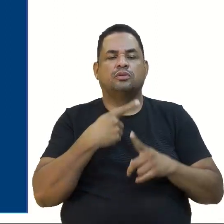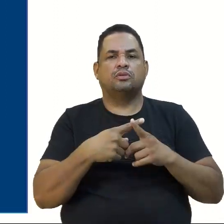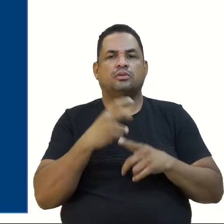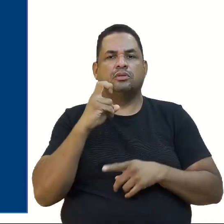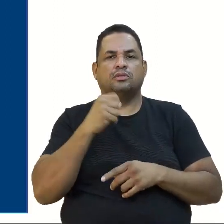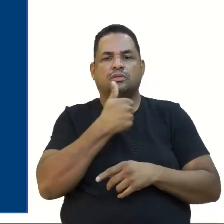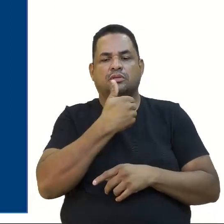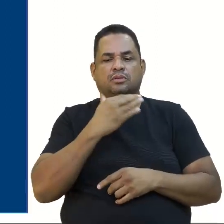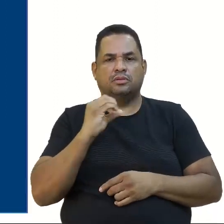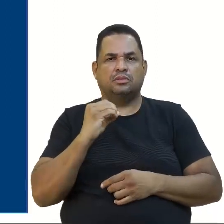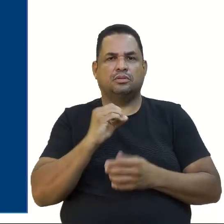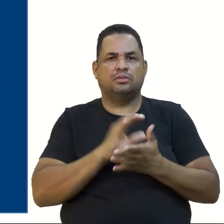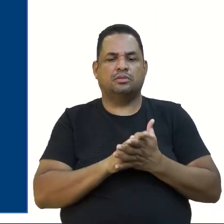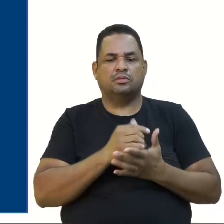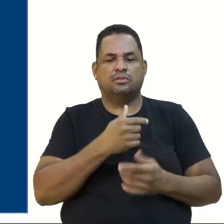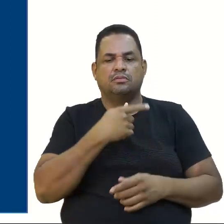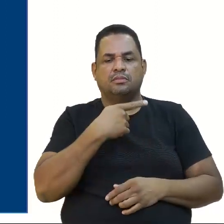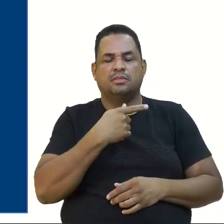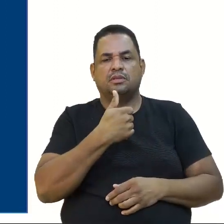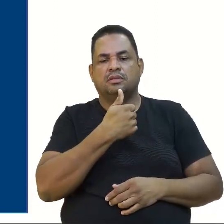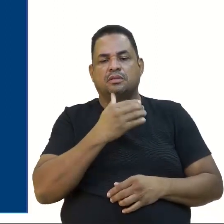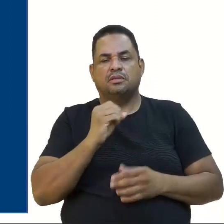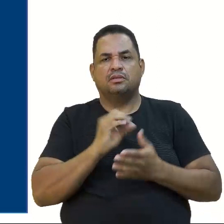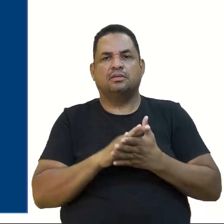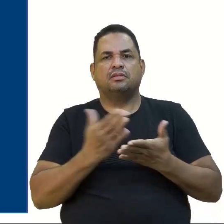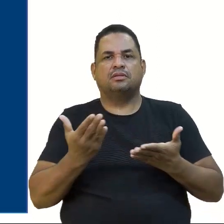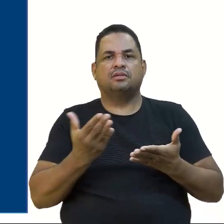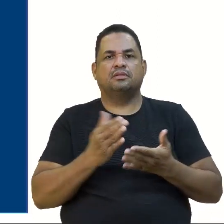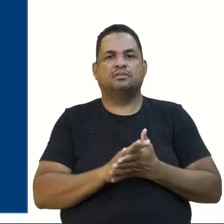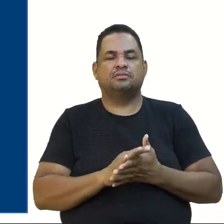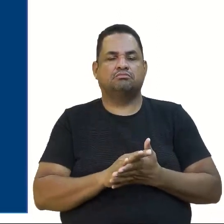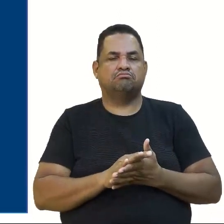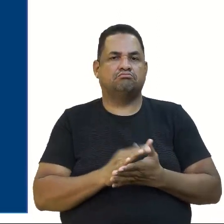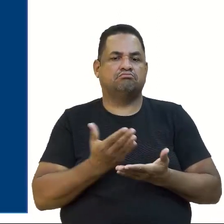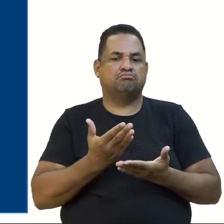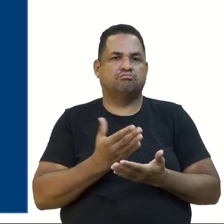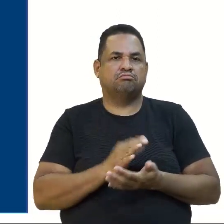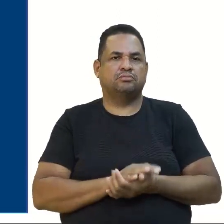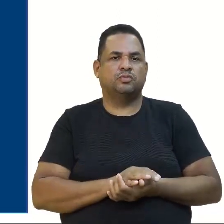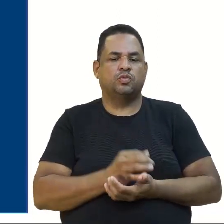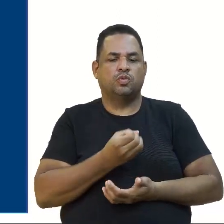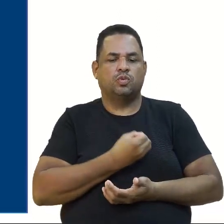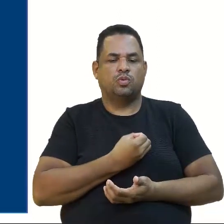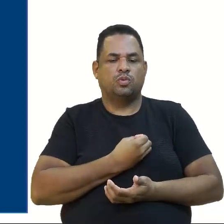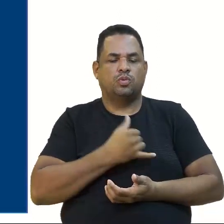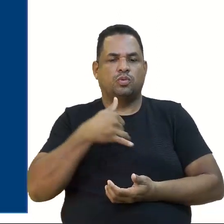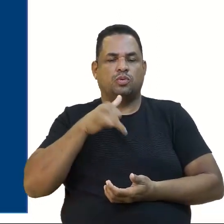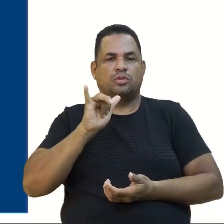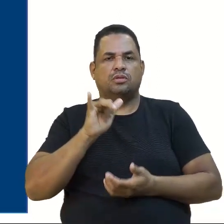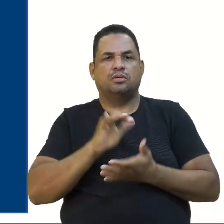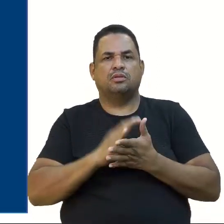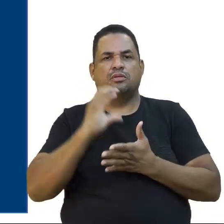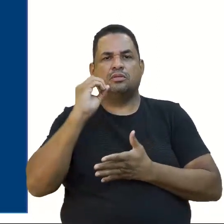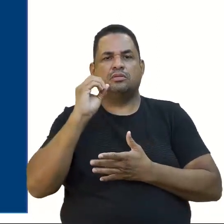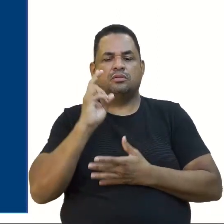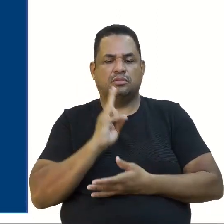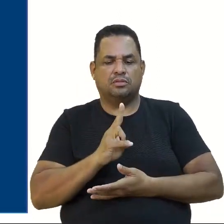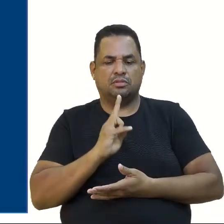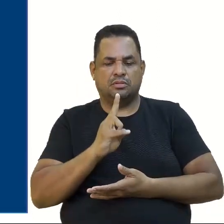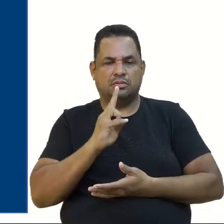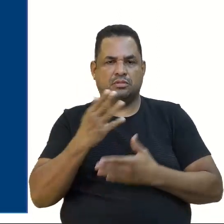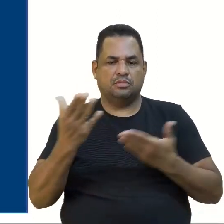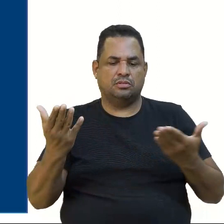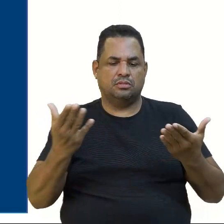10. Aí, 10 menos 10, zerou. O valor de y é 0. certo? Então, sempre partindo do princípio que